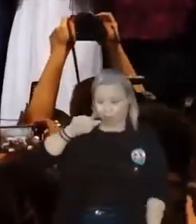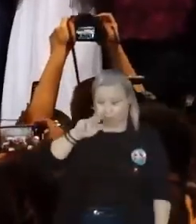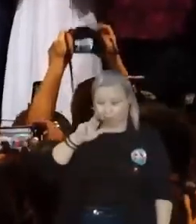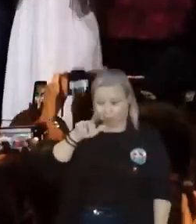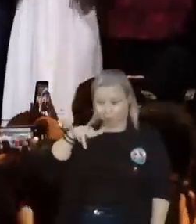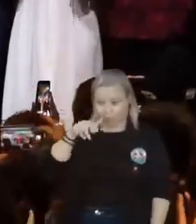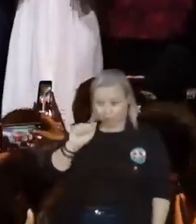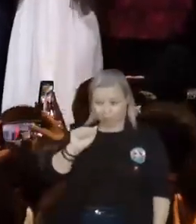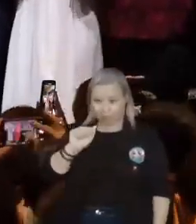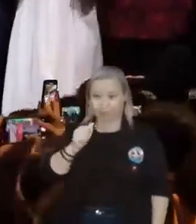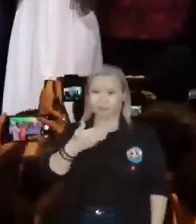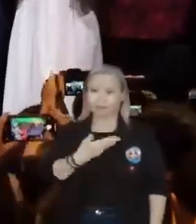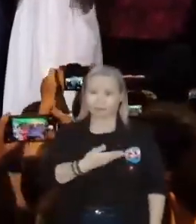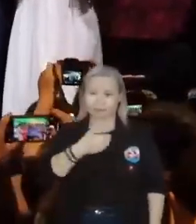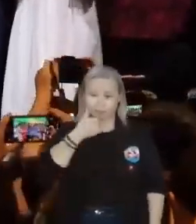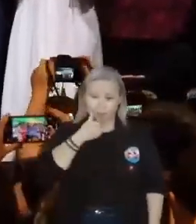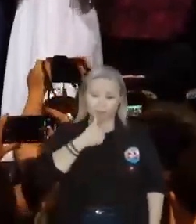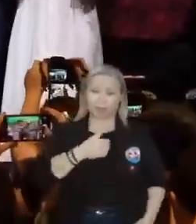companheira.